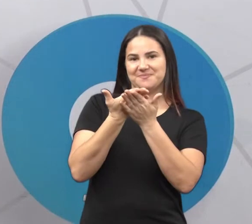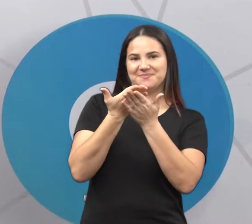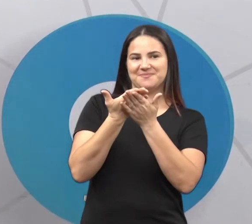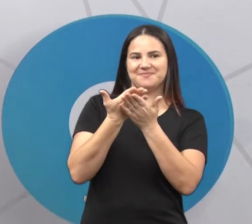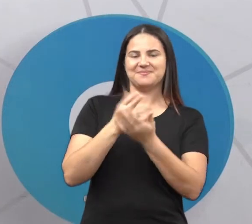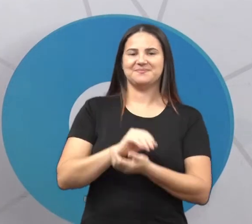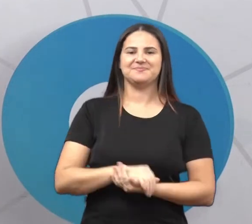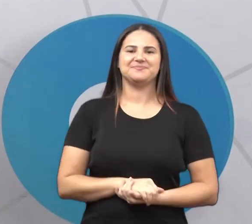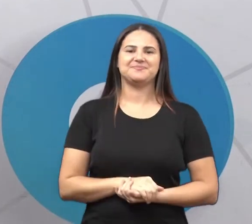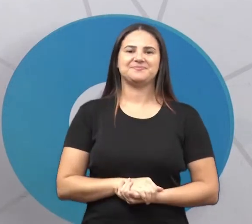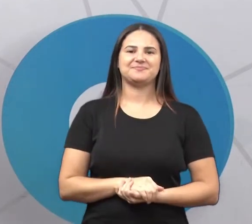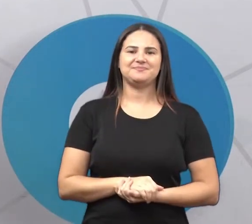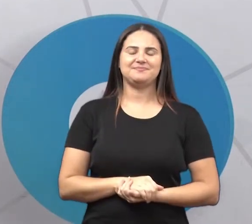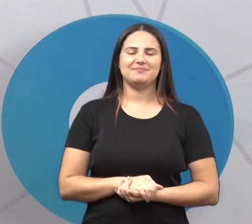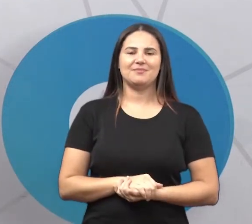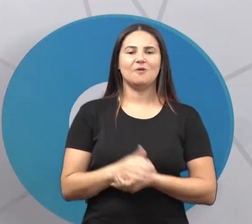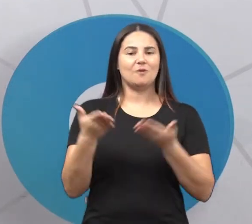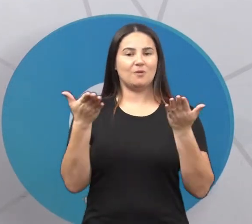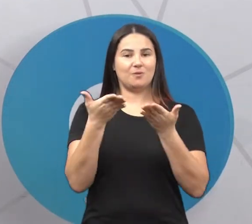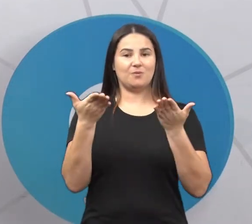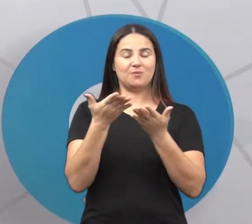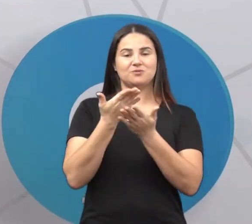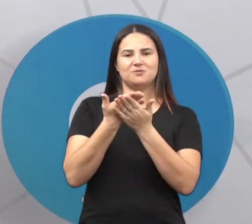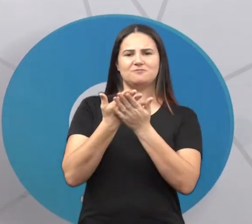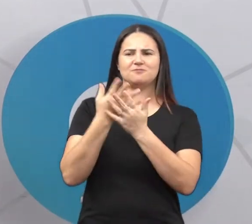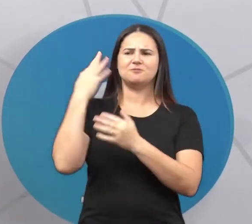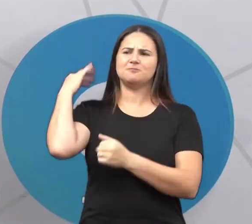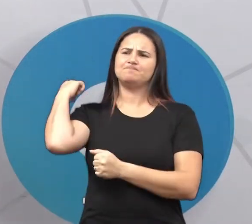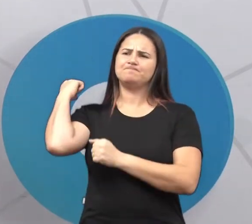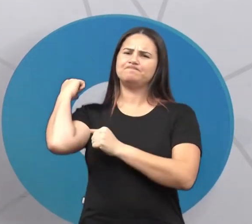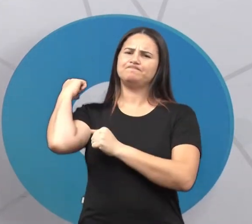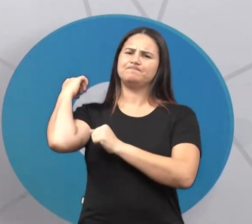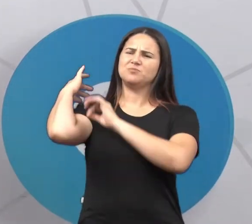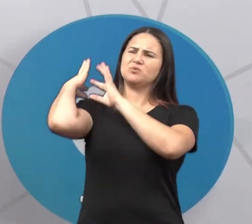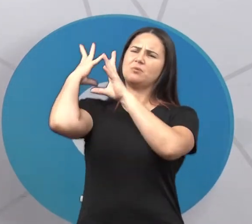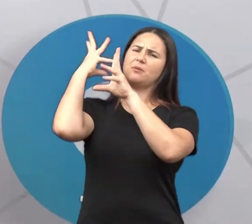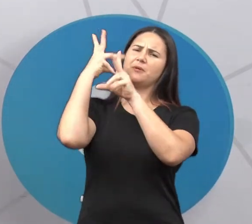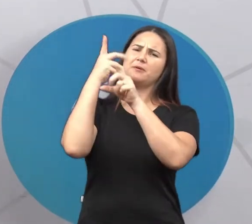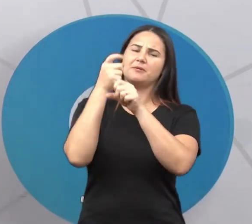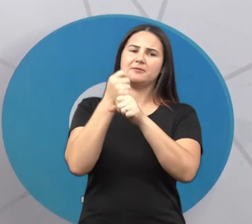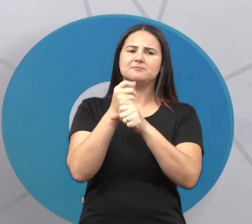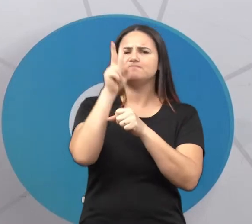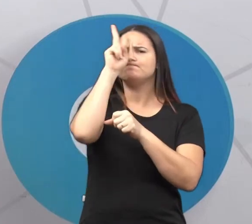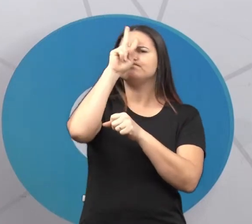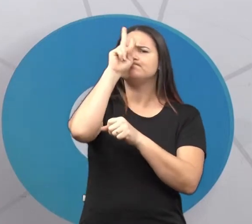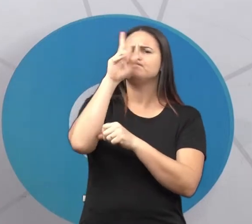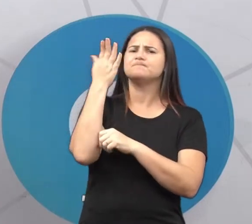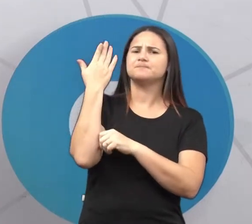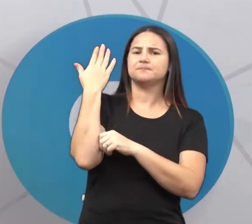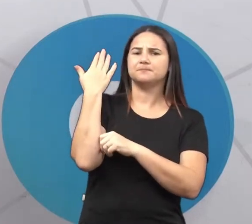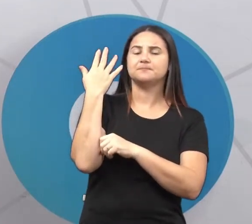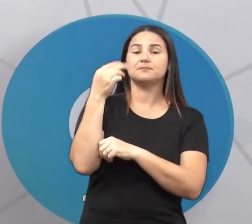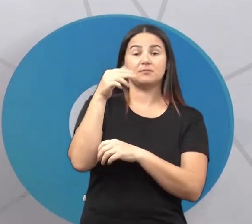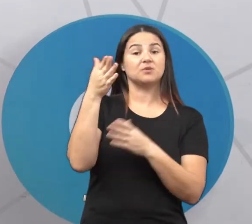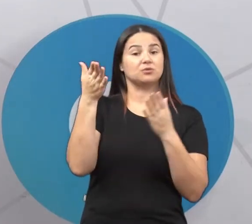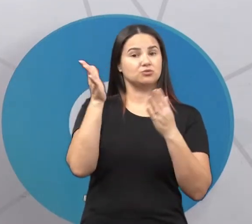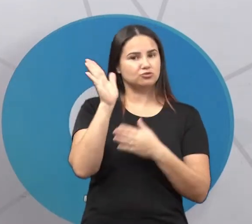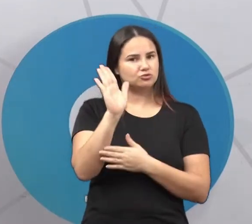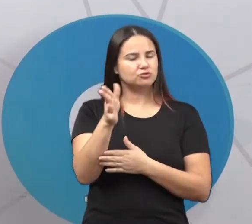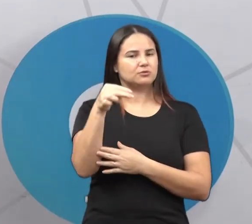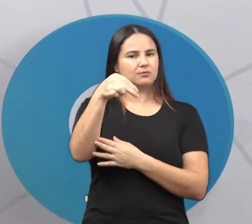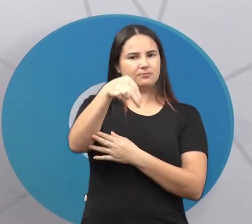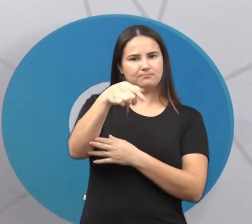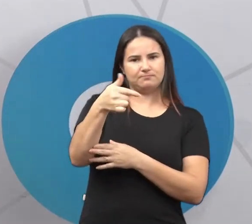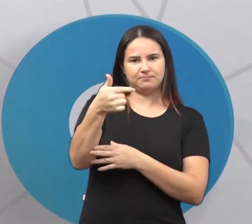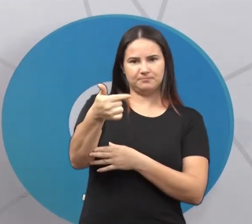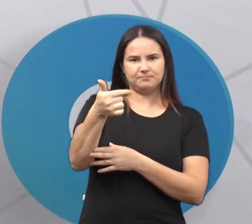mais uma videoaula. Na aula de hoje, nós vamos relembrar um pouquinho de gêneros já estudados nessa N2 e